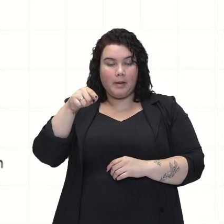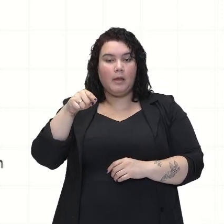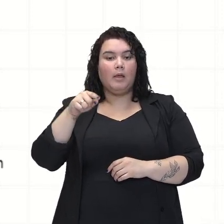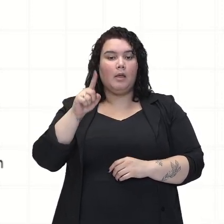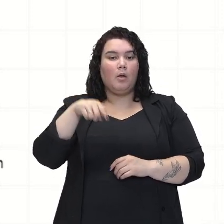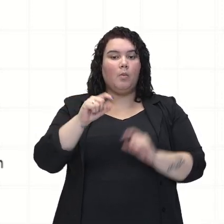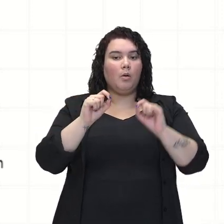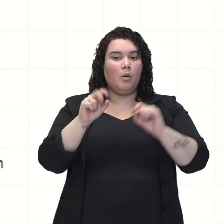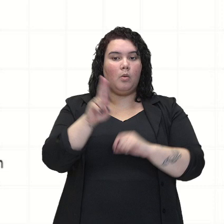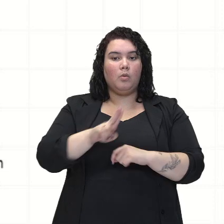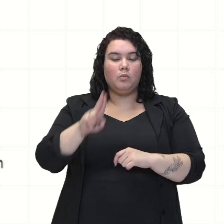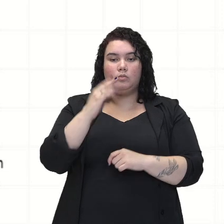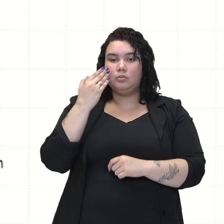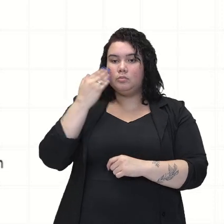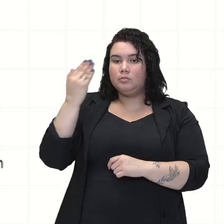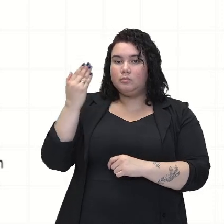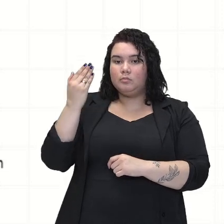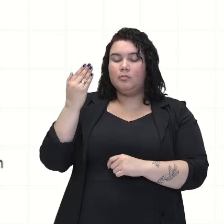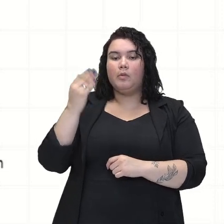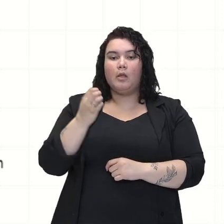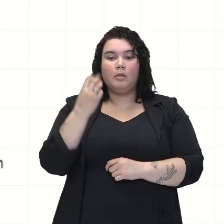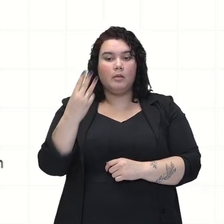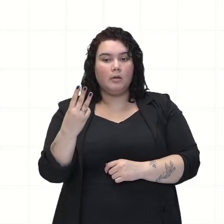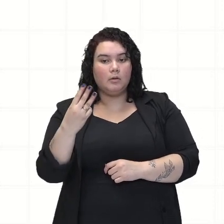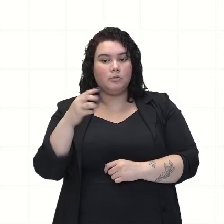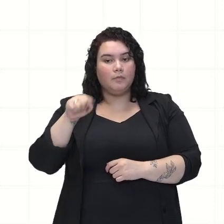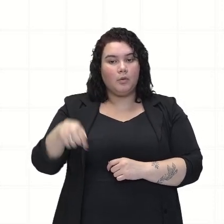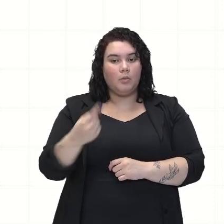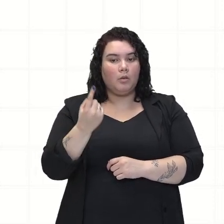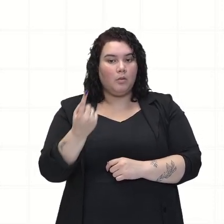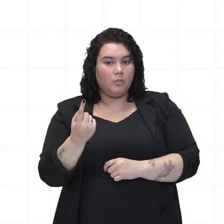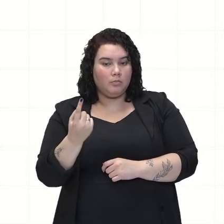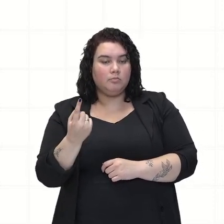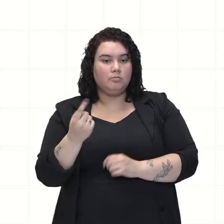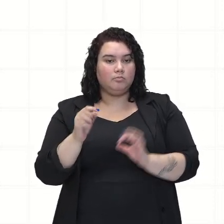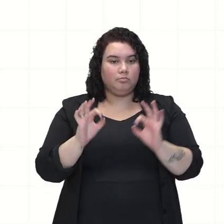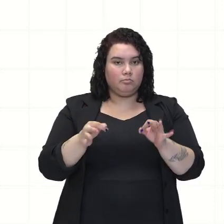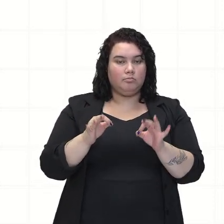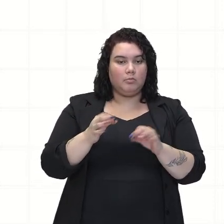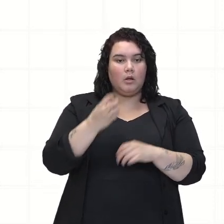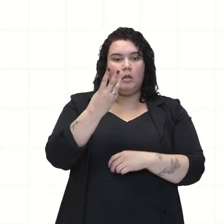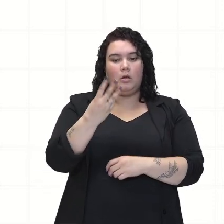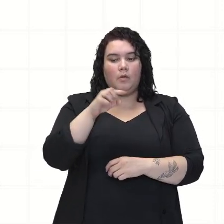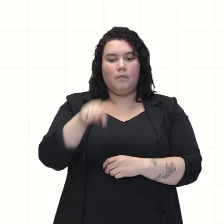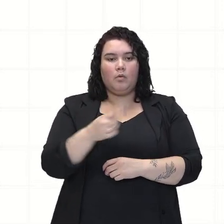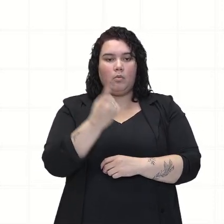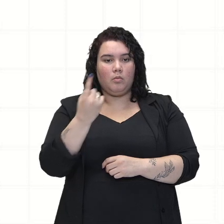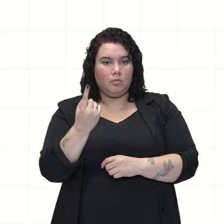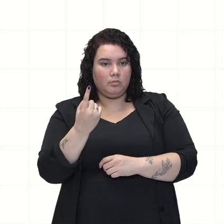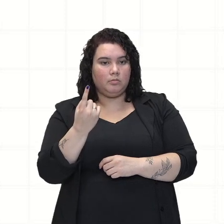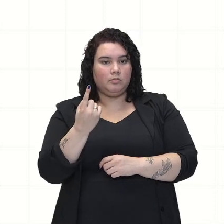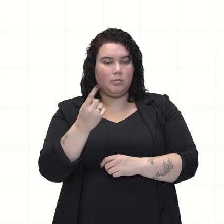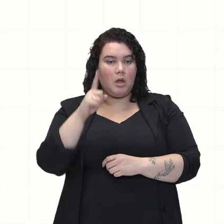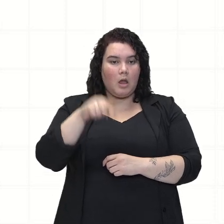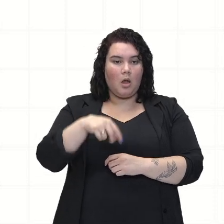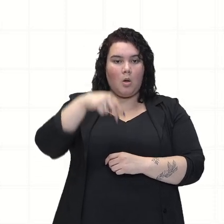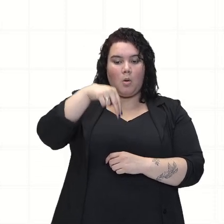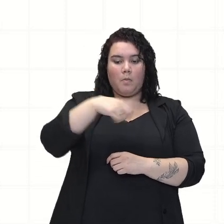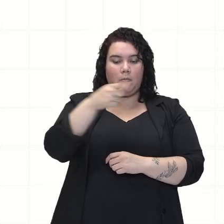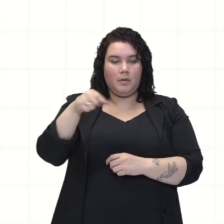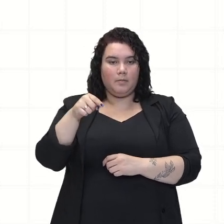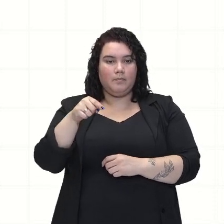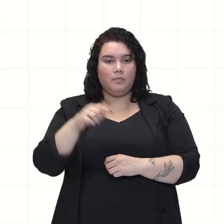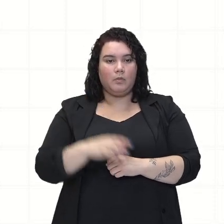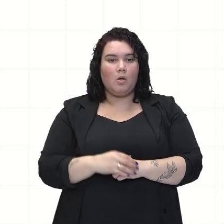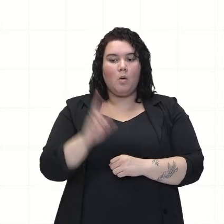para utilizar, use 3,1. Então, nós vamos usar aqui 3,1 no lugar do π. O raio